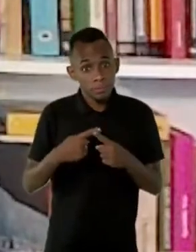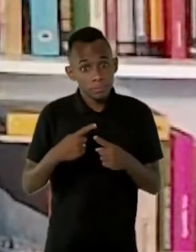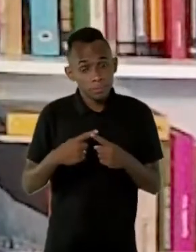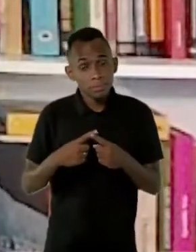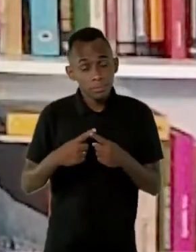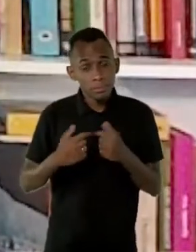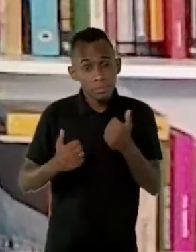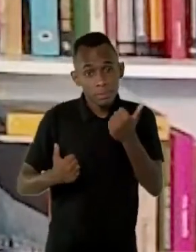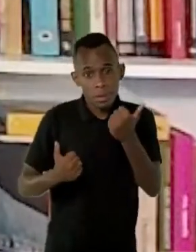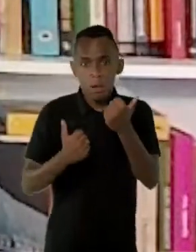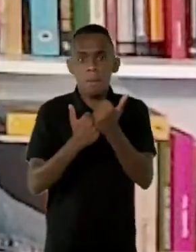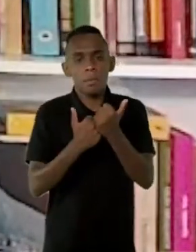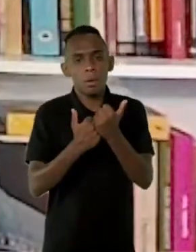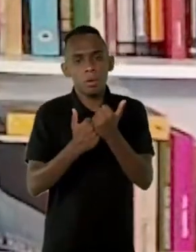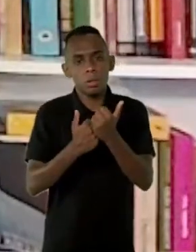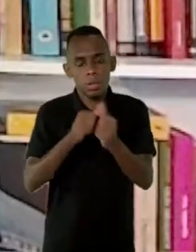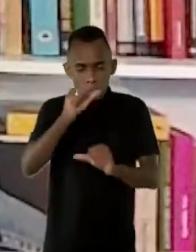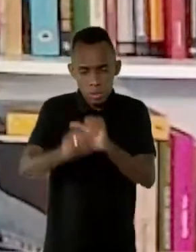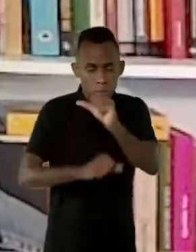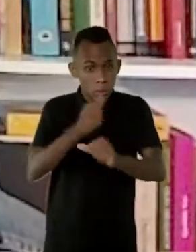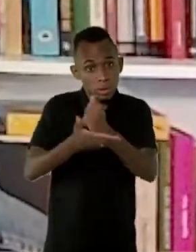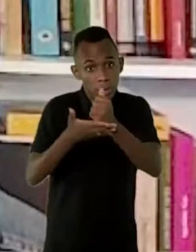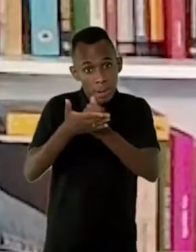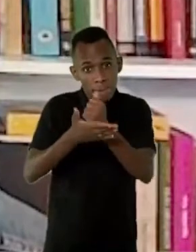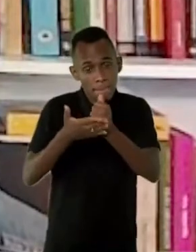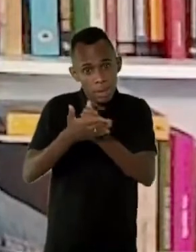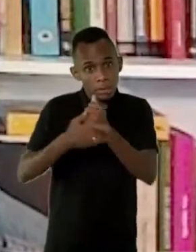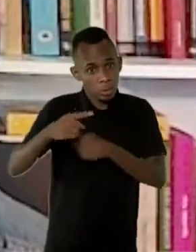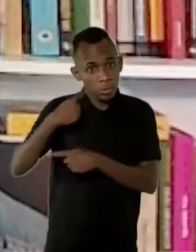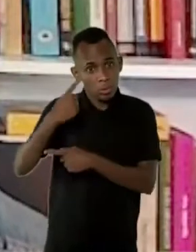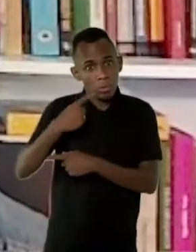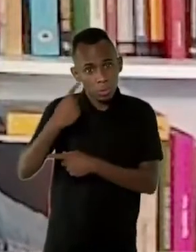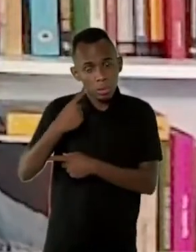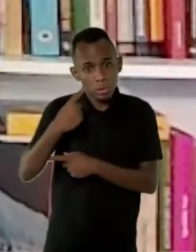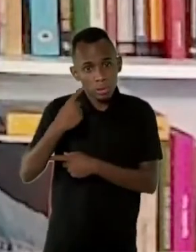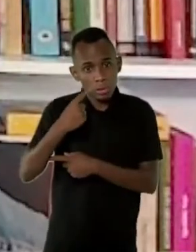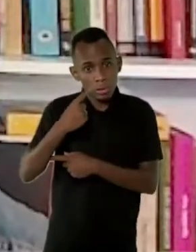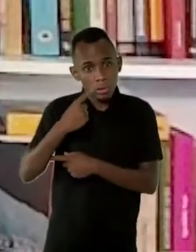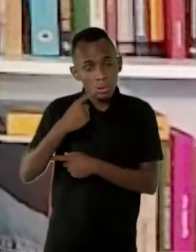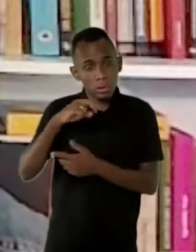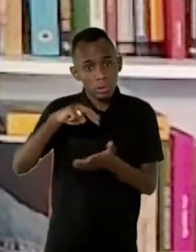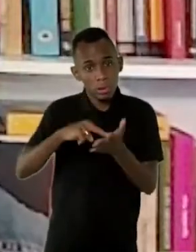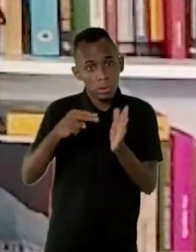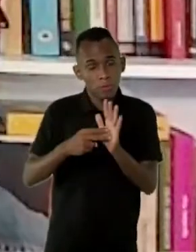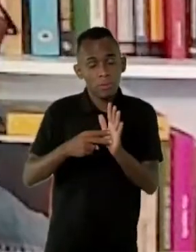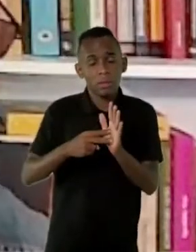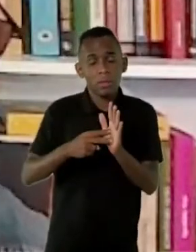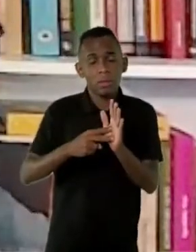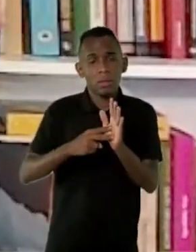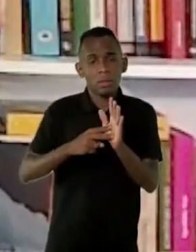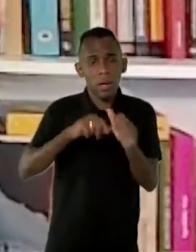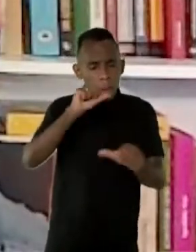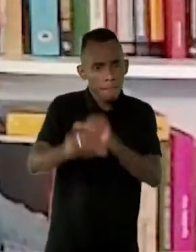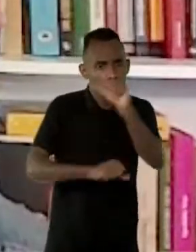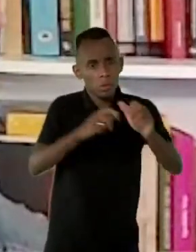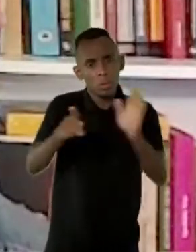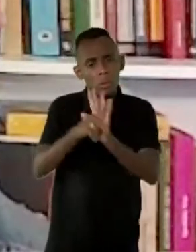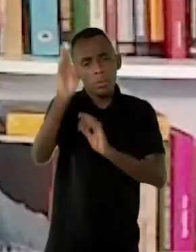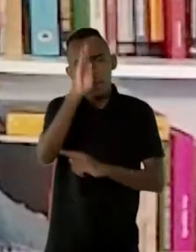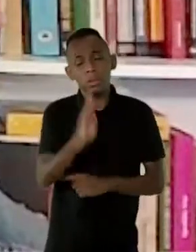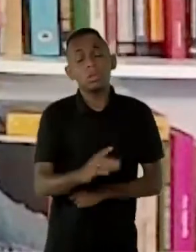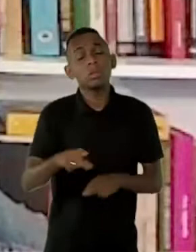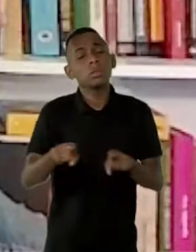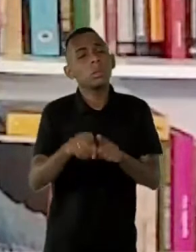apoia a reforma de base, ela diz que a reforma de base vai ser a nova abolição do Brasil. né? Eu encontrei também uma